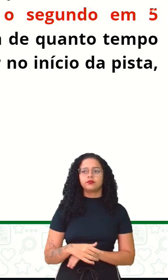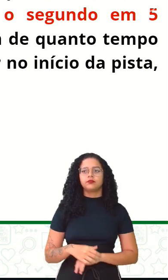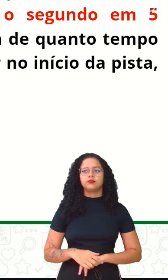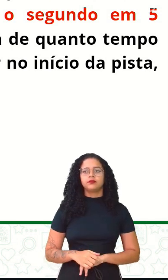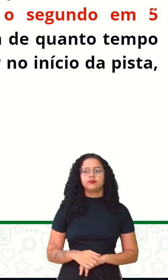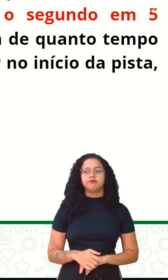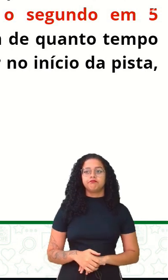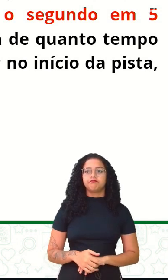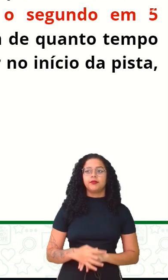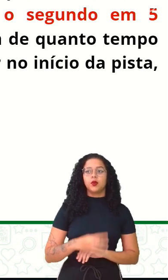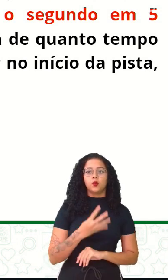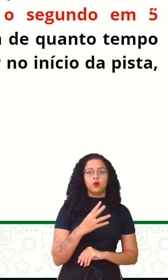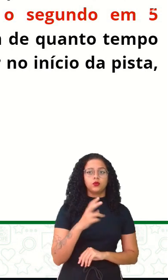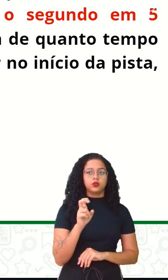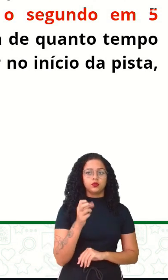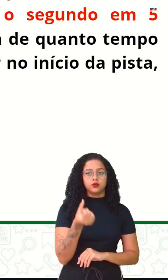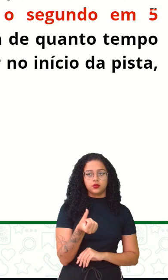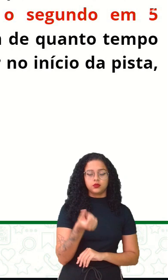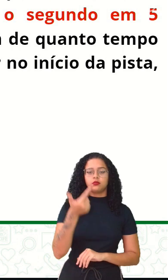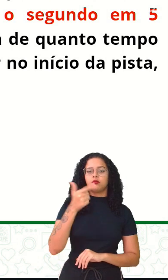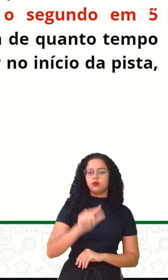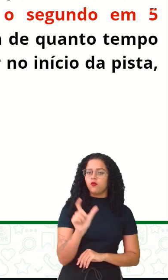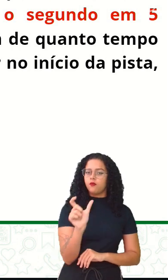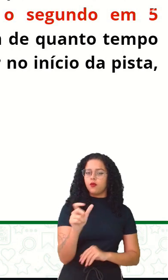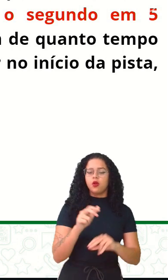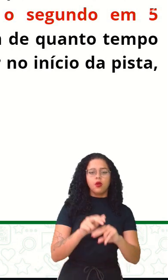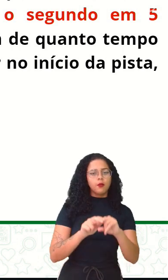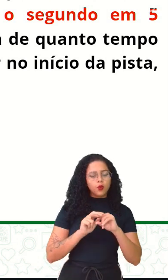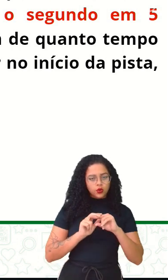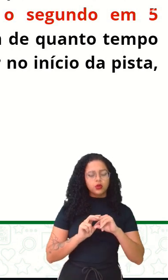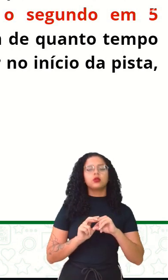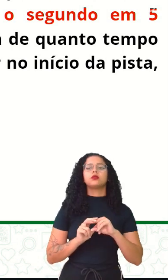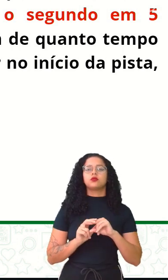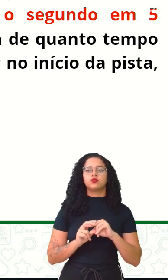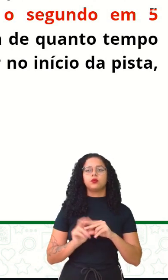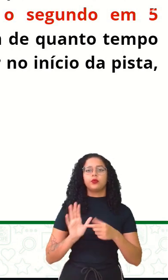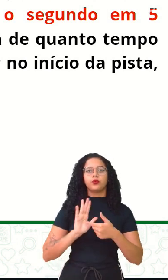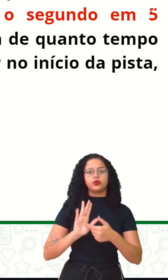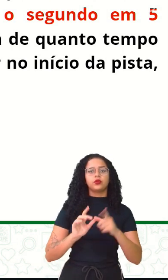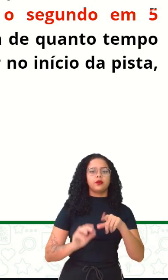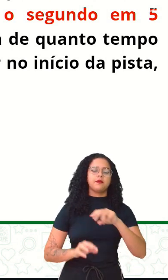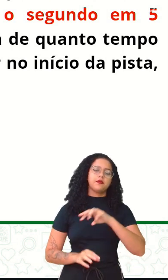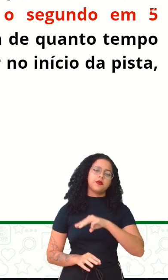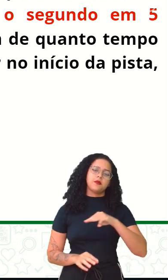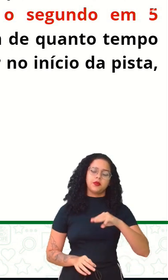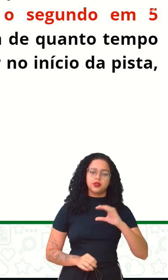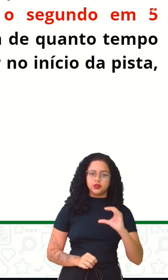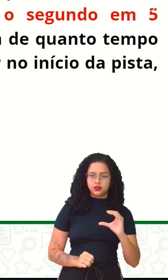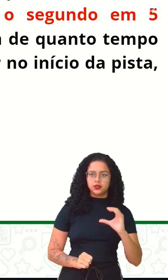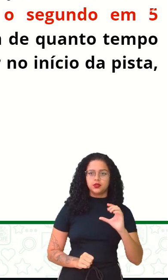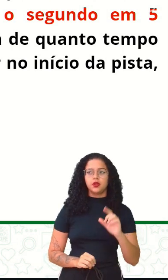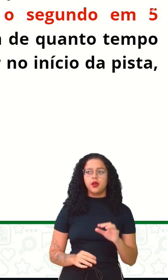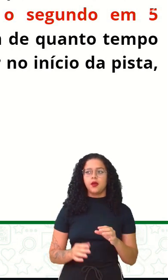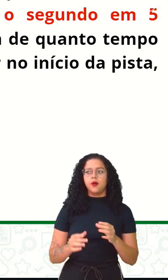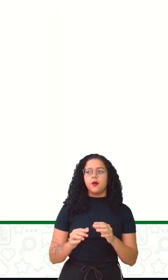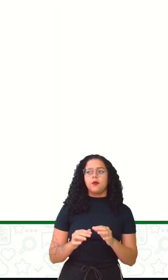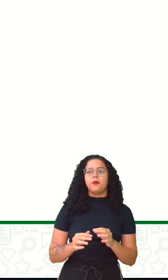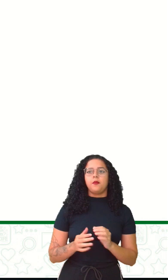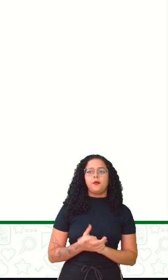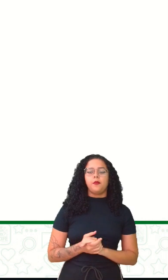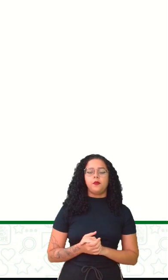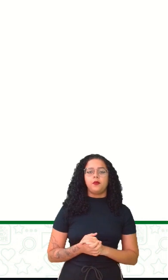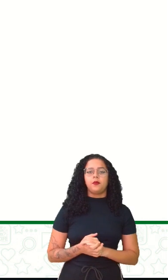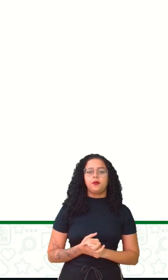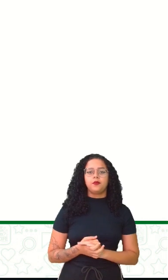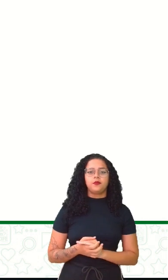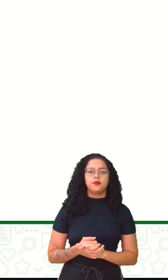minutos e em 6 minutos. Repetição de palavras, por isso que eu destaquei que é MMC, que é o mínimo múltiplo comum.